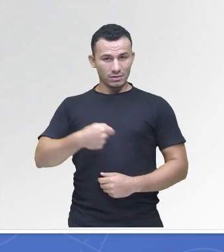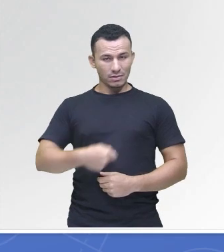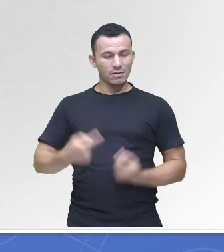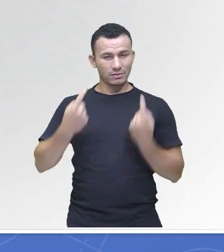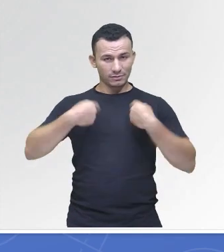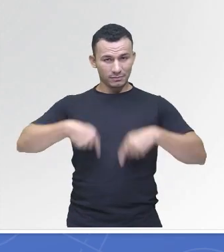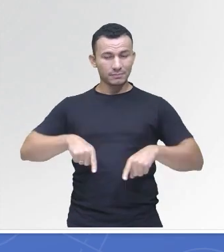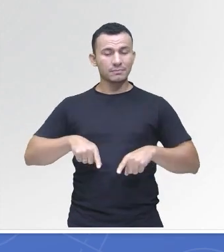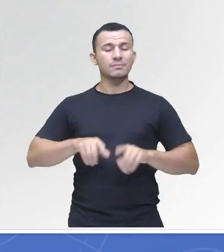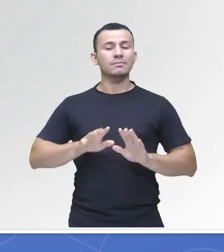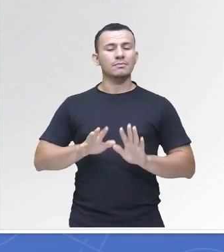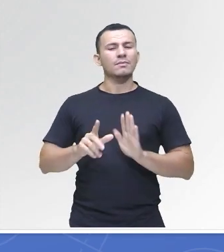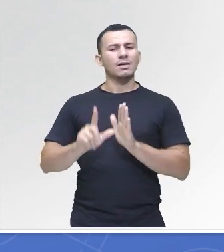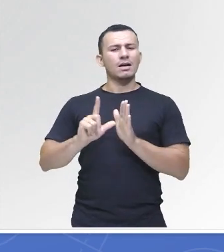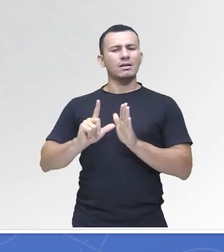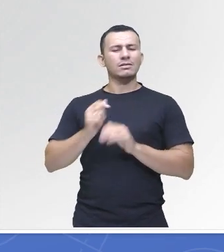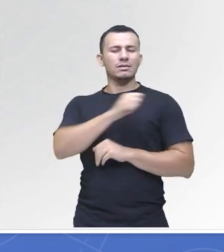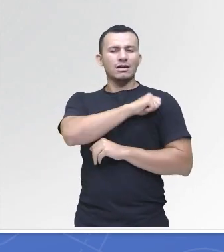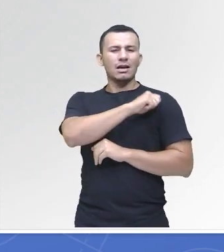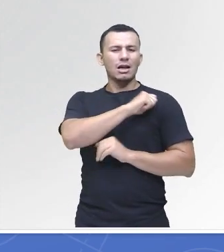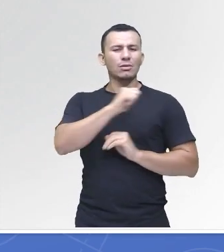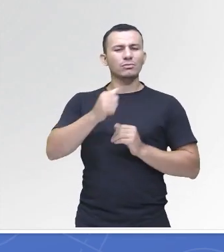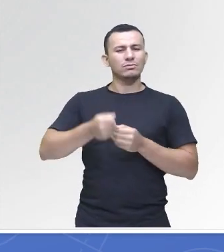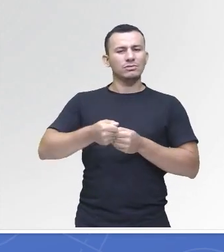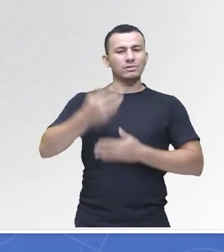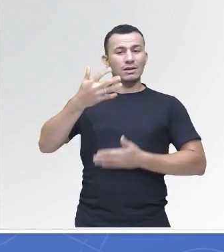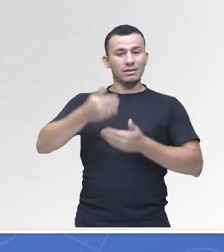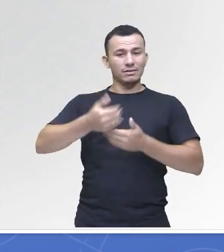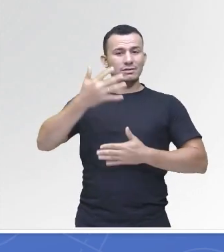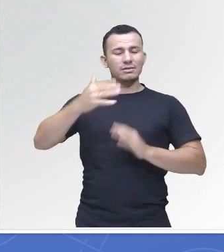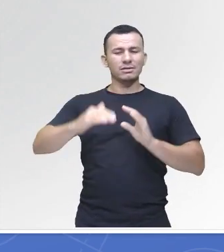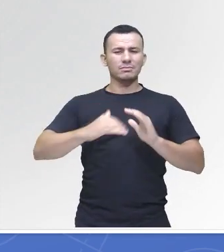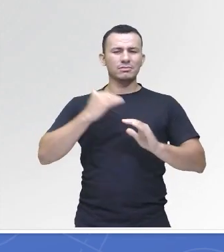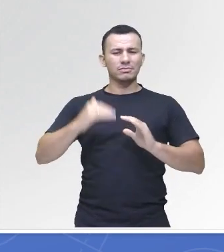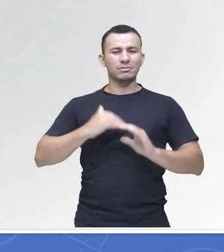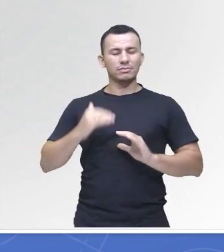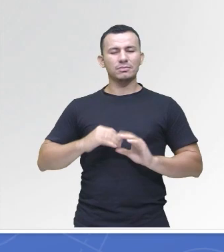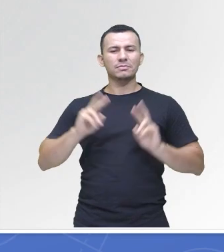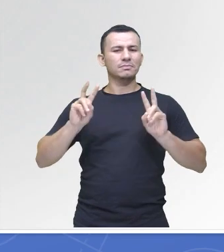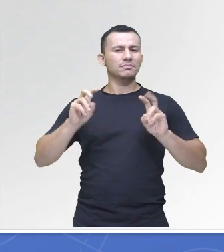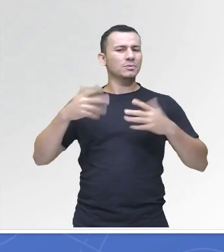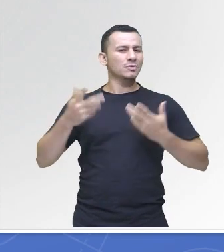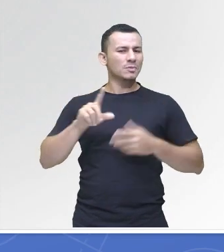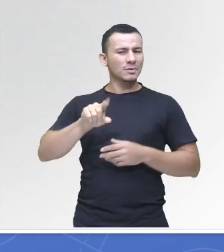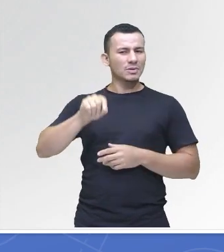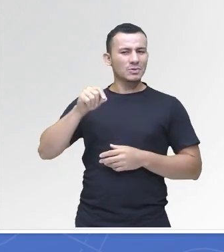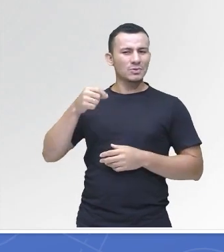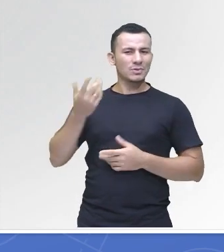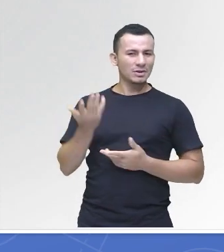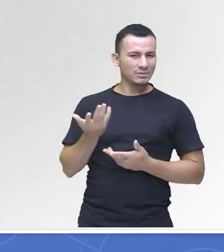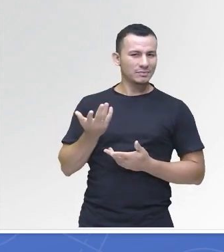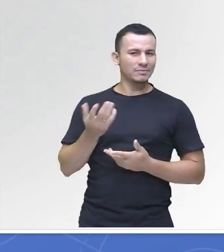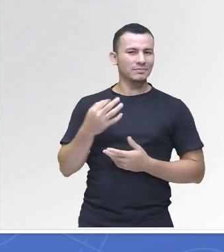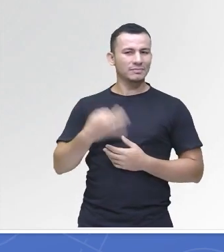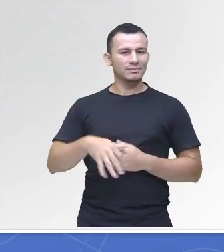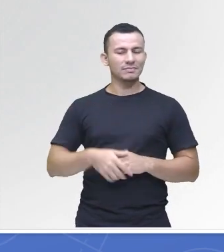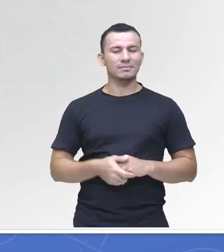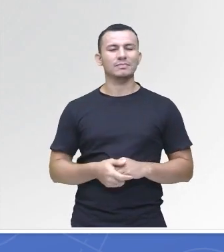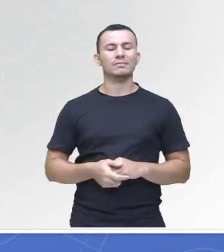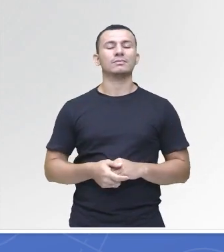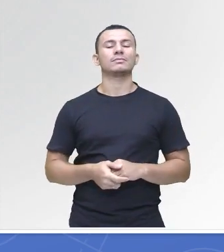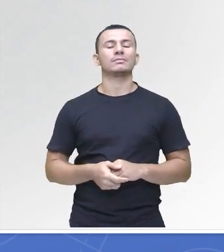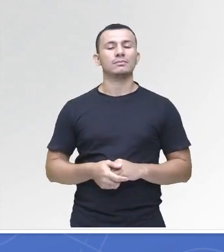mas antes vamos ver o que os nossos alunos escreveram aí no chat, será a alternativa que eles marcaram aí pra gente,